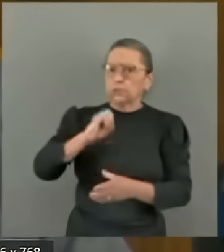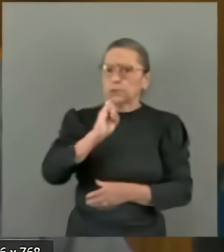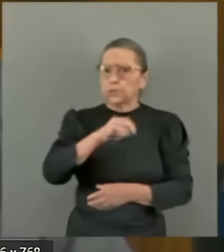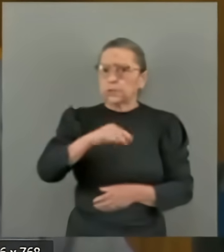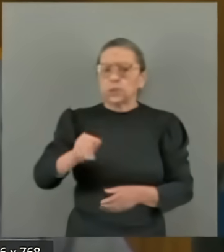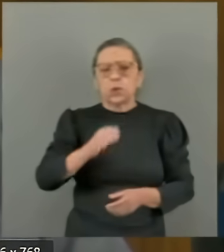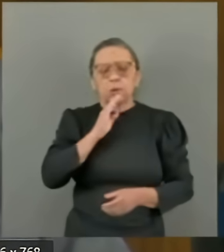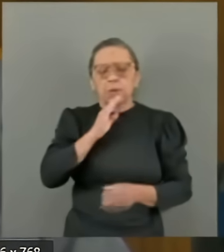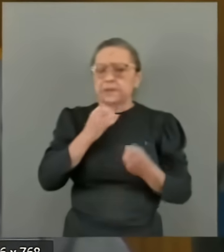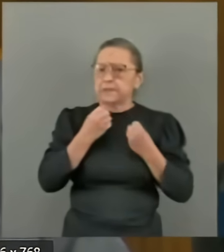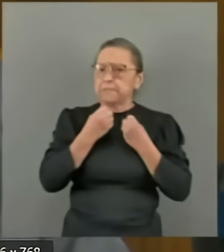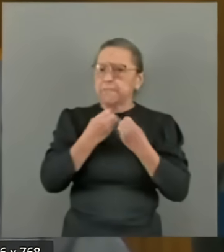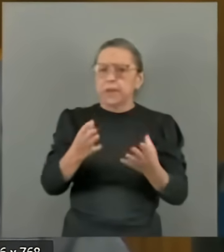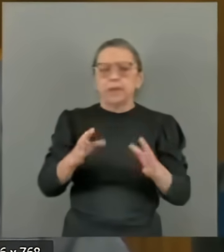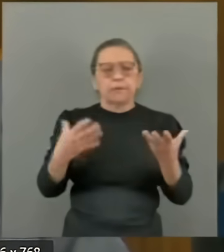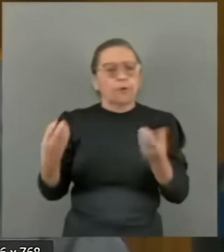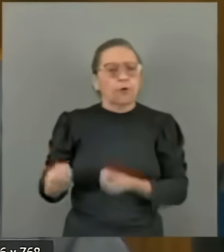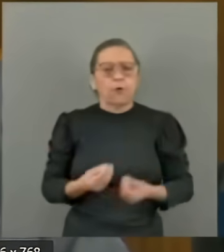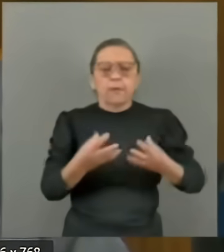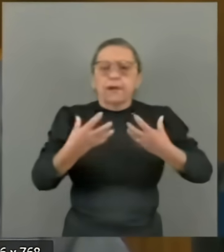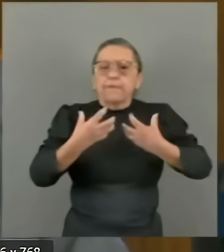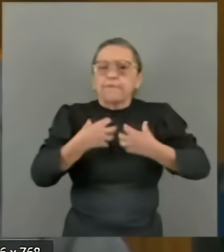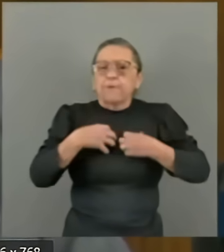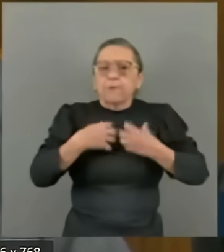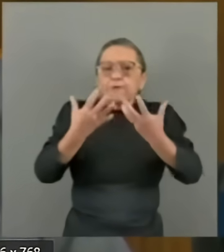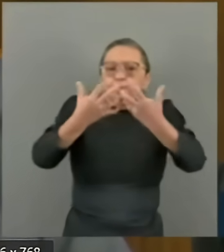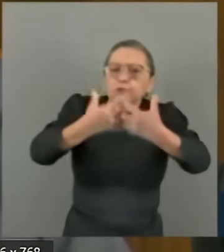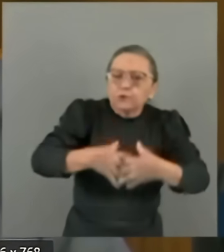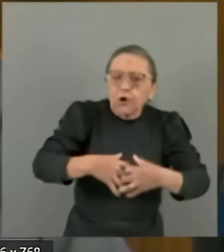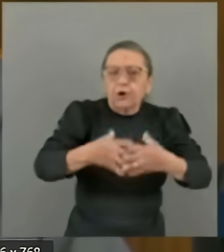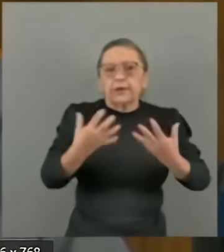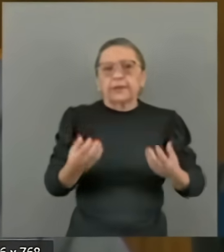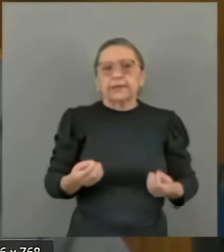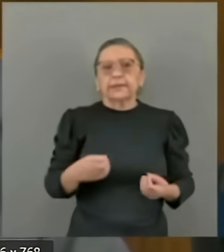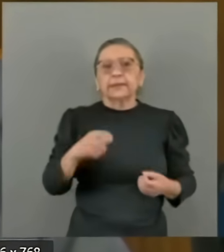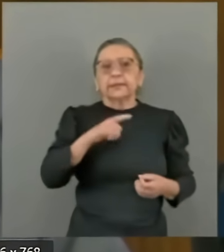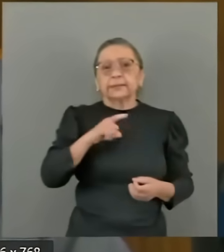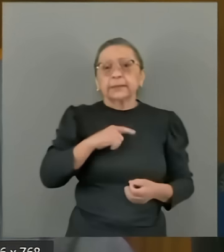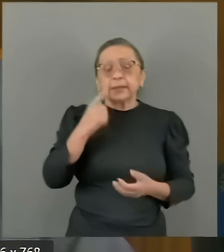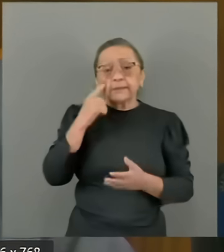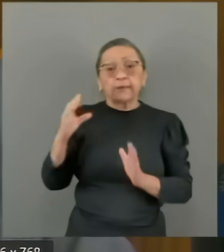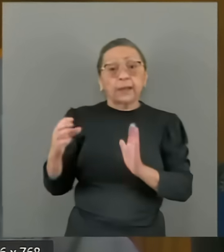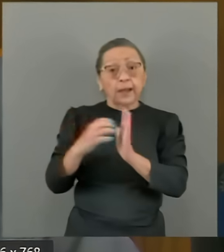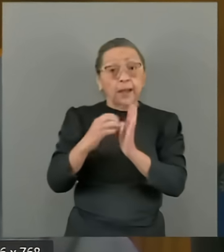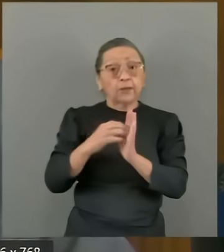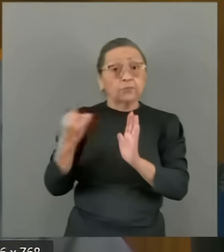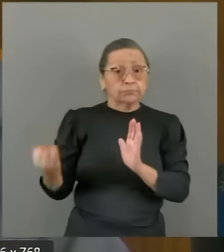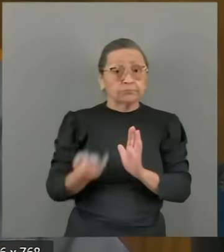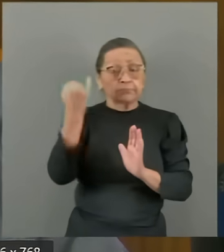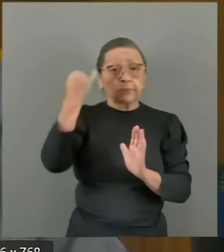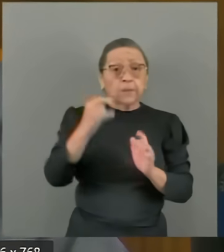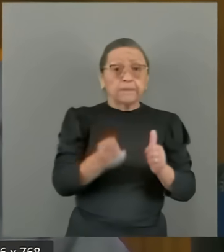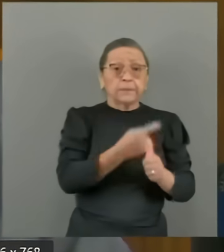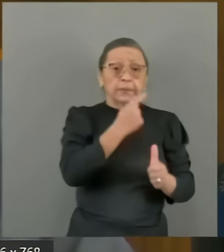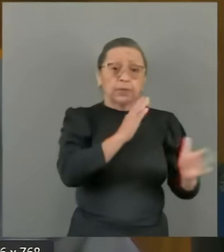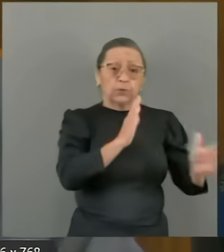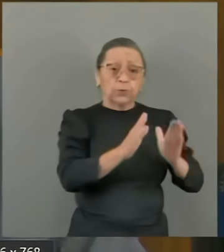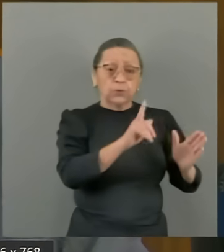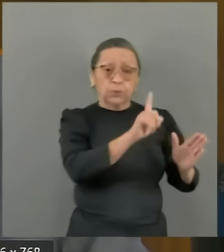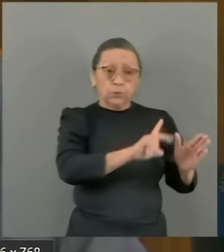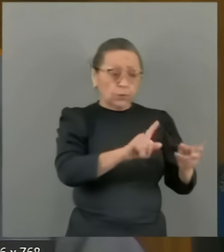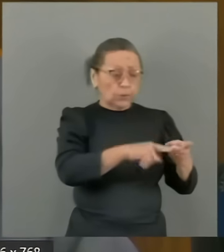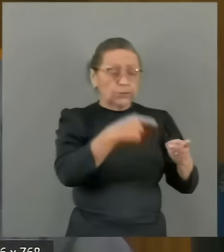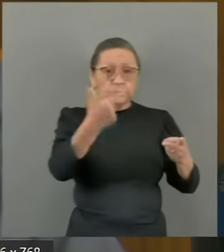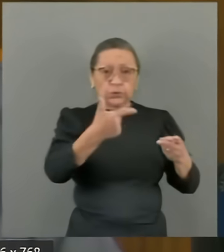Conhece bastante a forma como o INSS funciona e teve cargos relevantes no primeiro governo de Lula, no